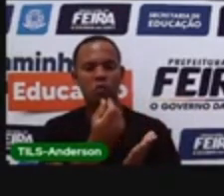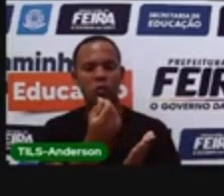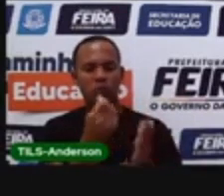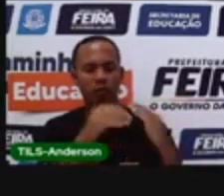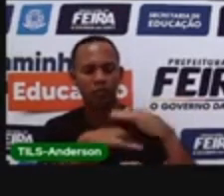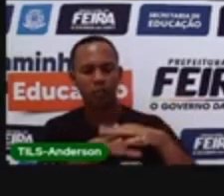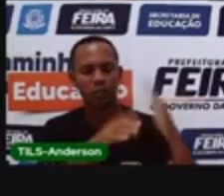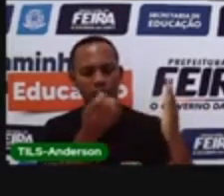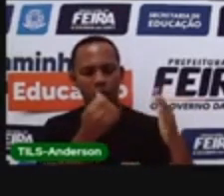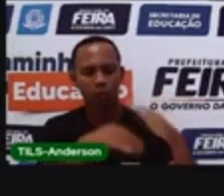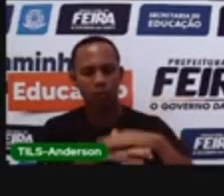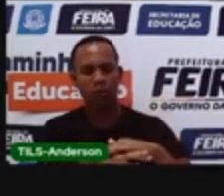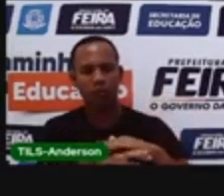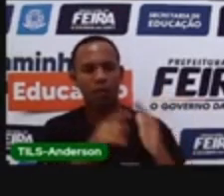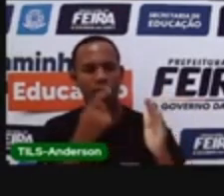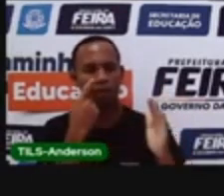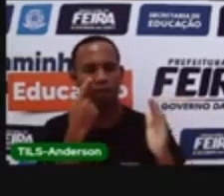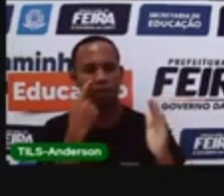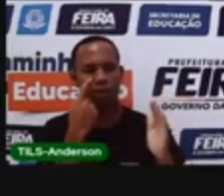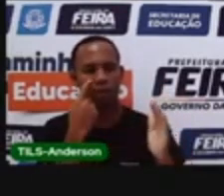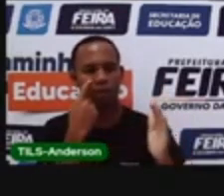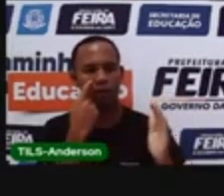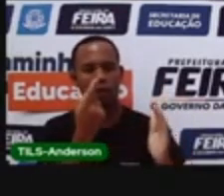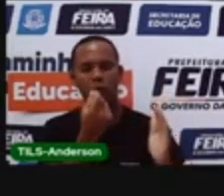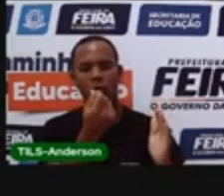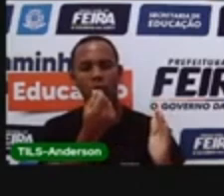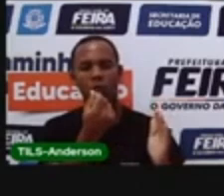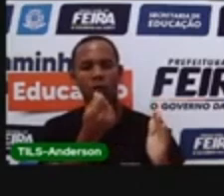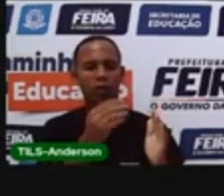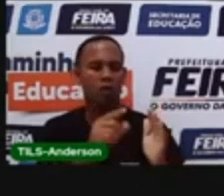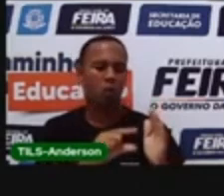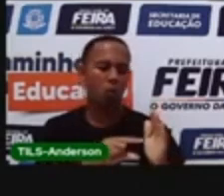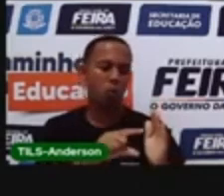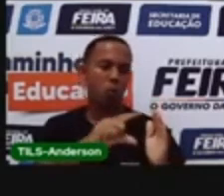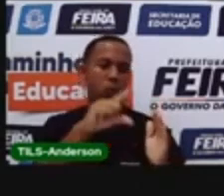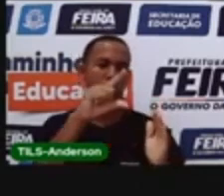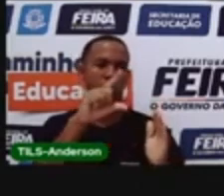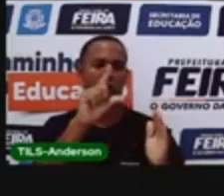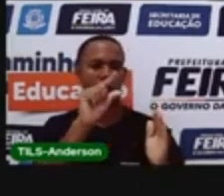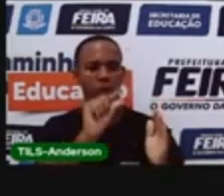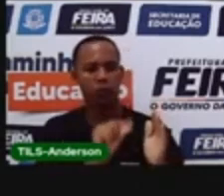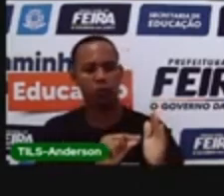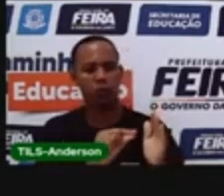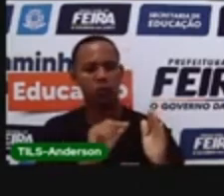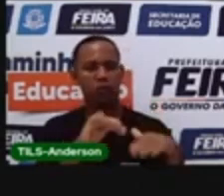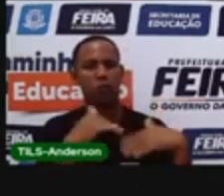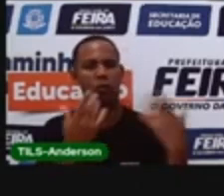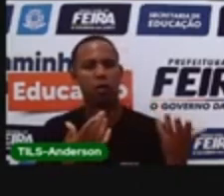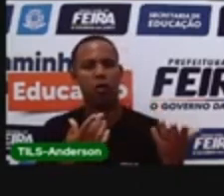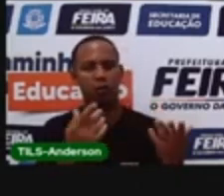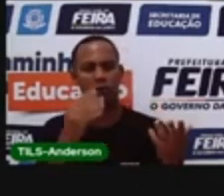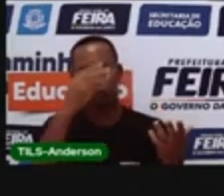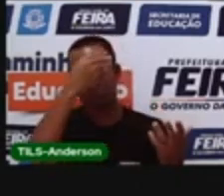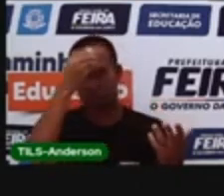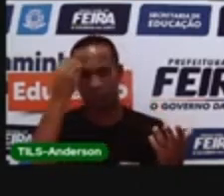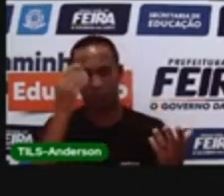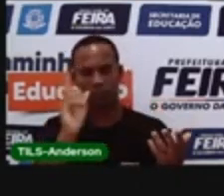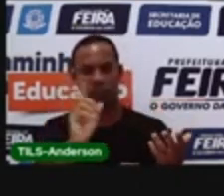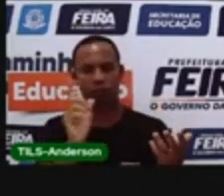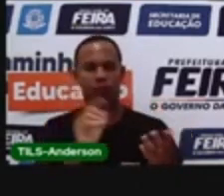e vejam se a conta, né, aumentou ou diminuiu. Não esqueçam de fazer isso,